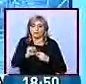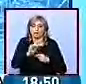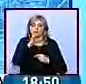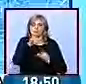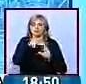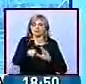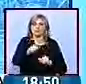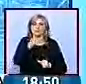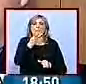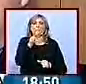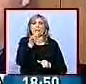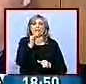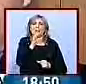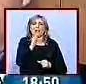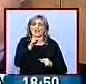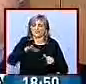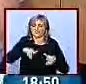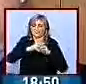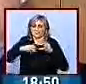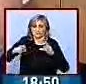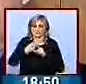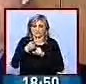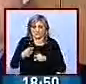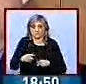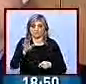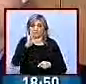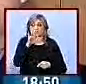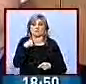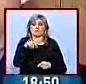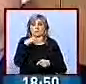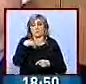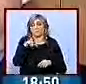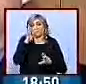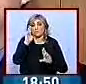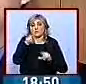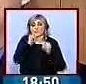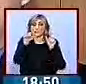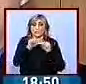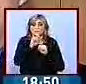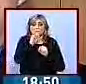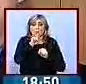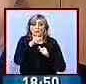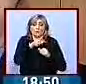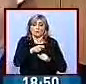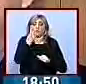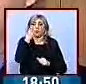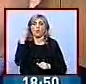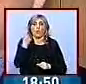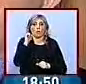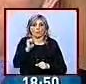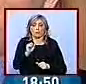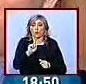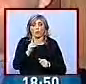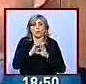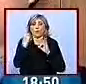baleias. Nós conseguiríamos com este sistema, se ele for viável como esperamos e acreditamos que ele venha a ser, passar a ter um helicóptero, não um